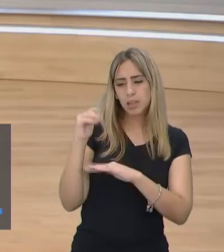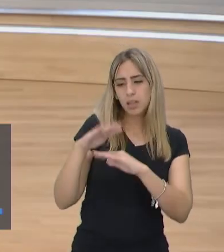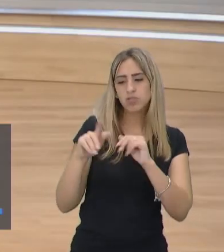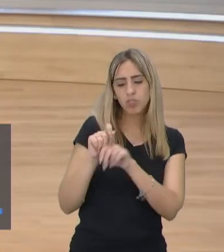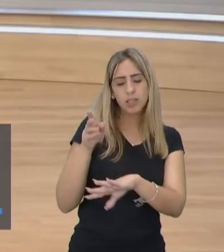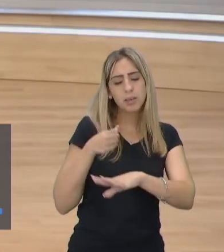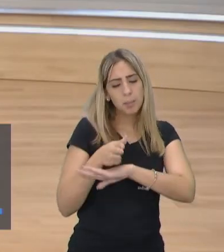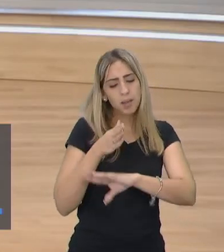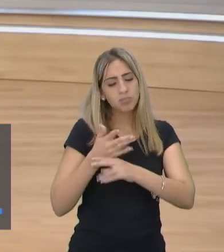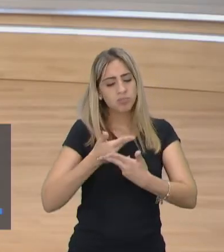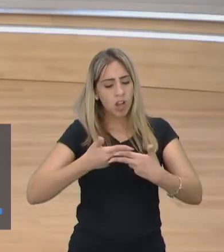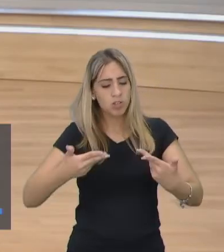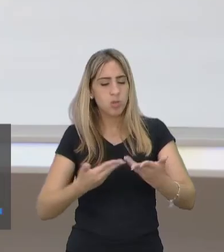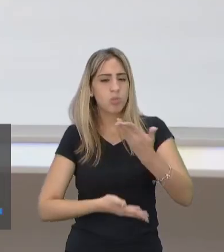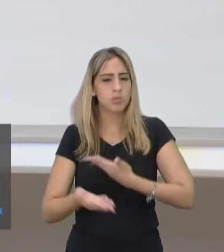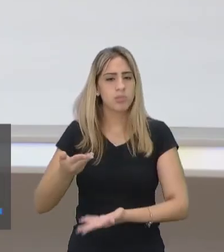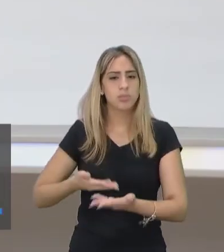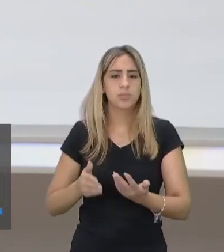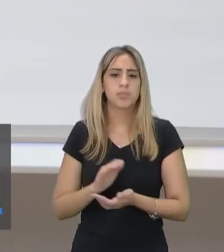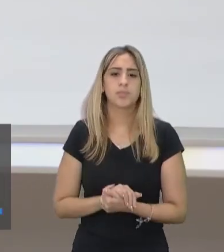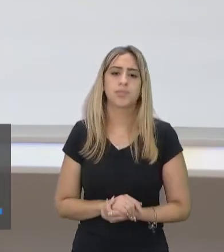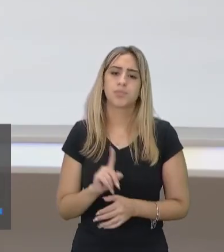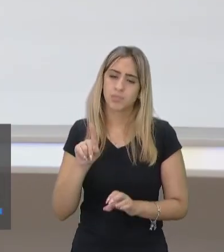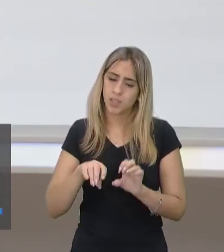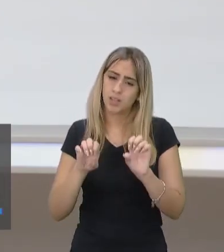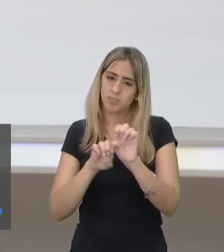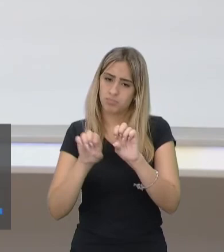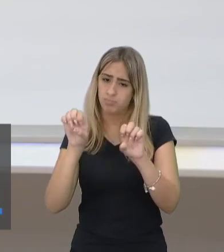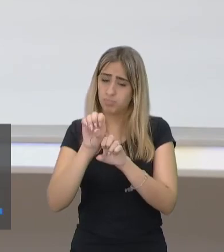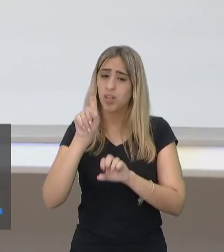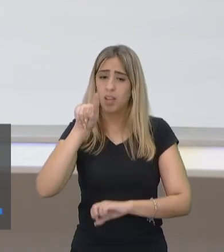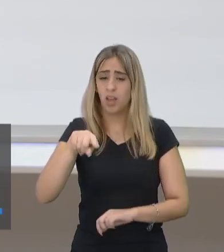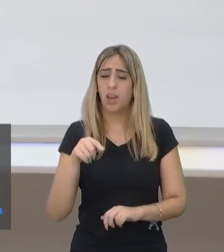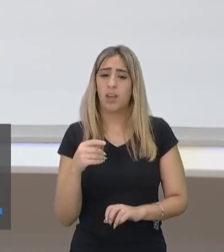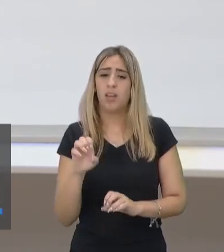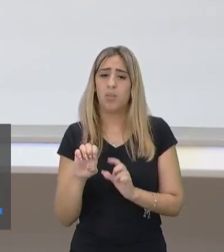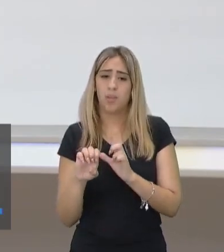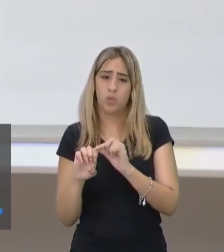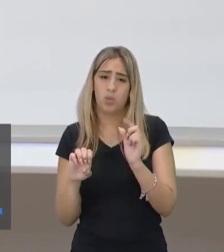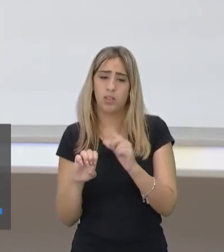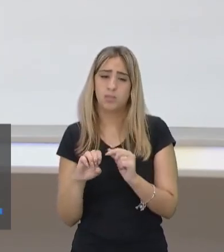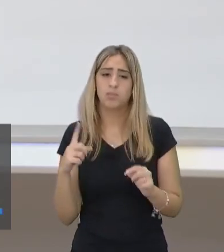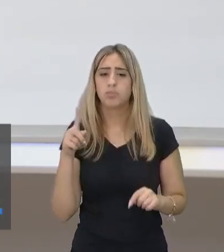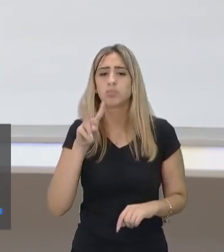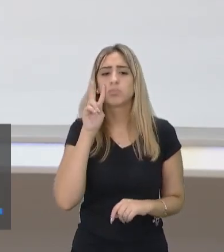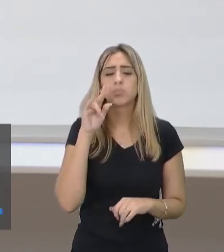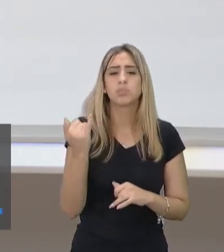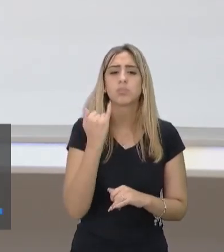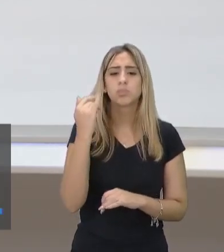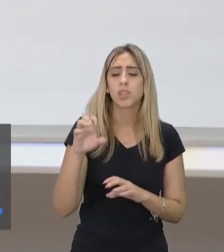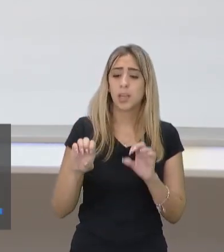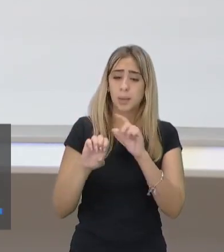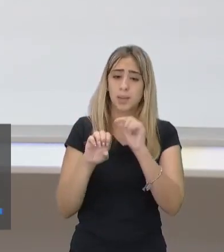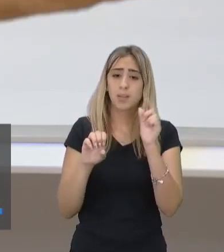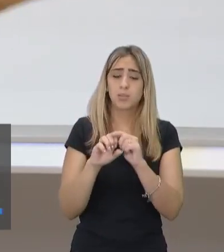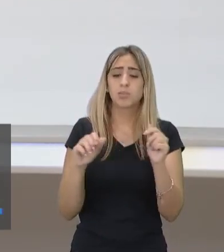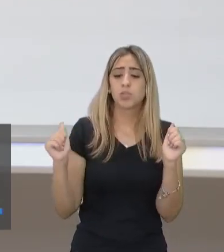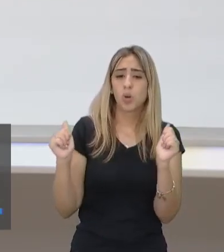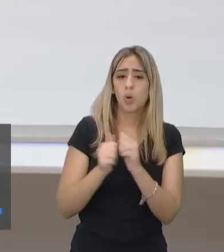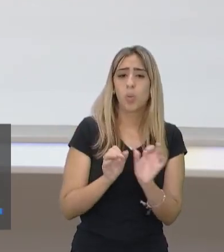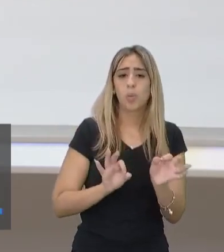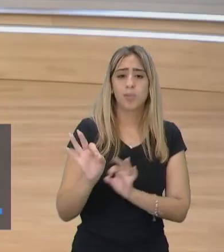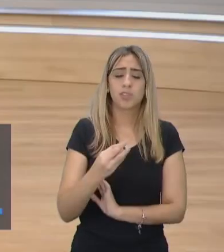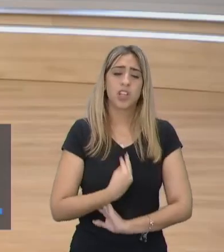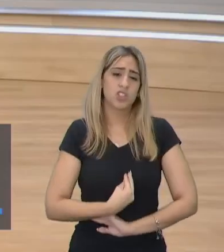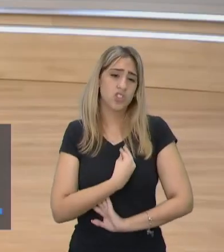parte desse eixo estruturante, que é o empreendedorismo. Certo. Veja que coisa importante, né? Então, a gente já ligou empreendedorismo com